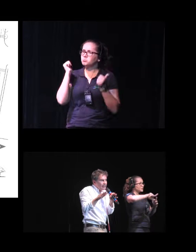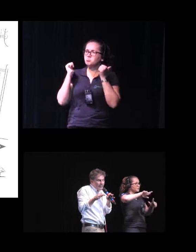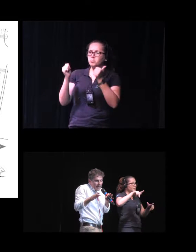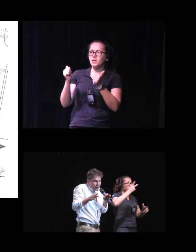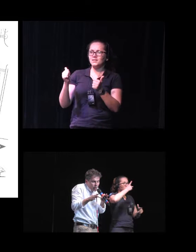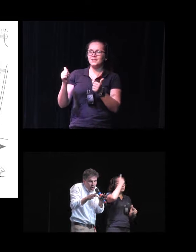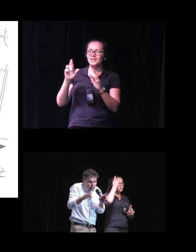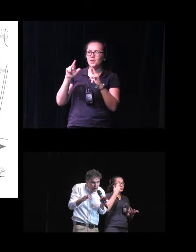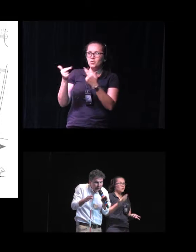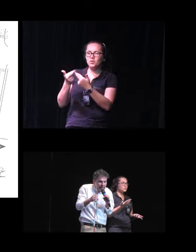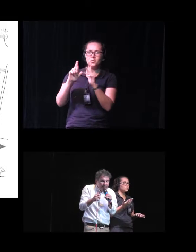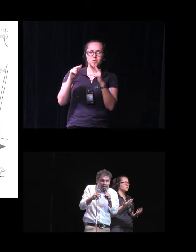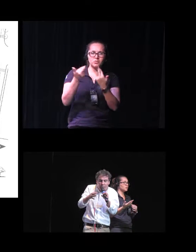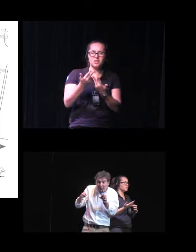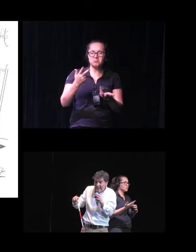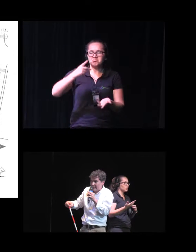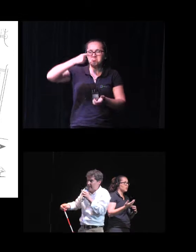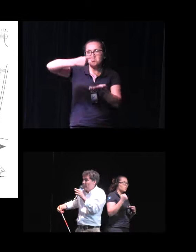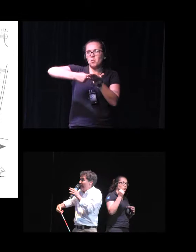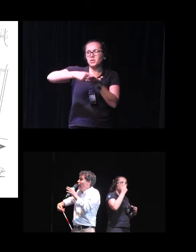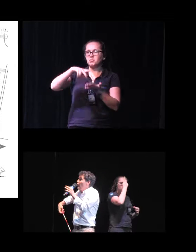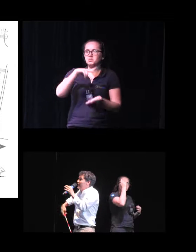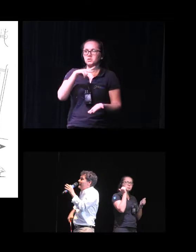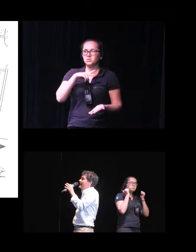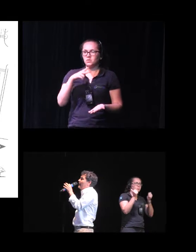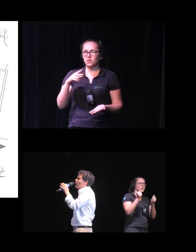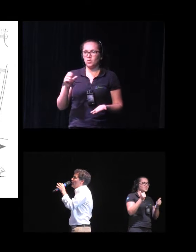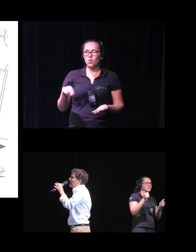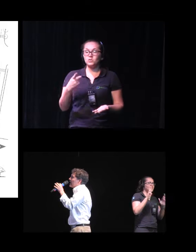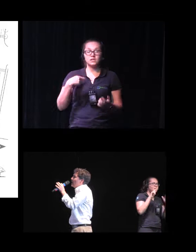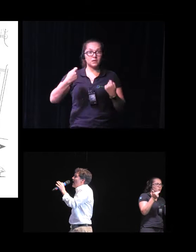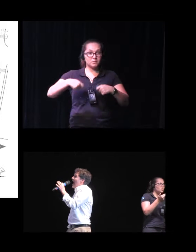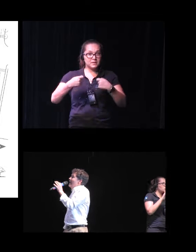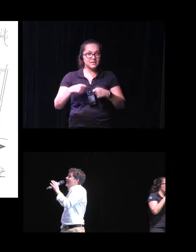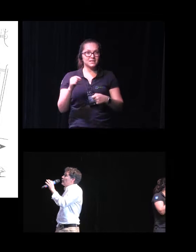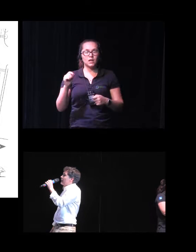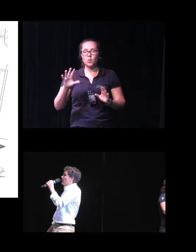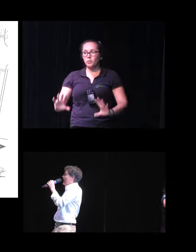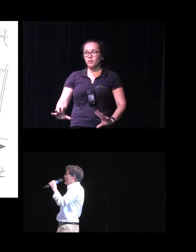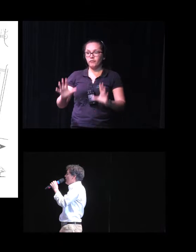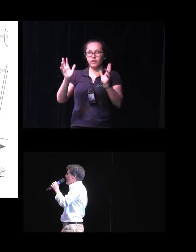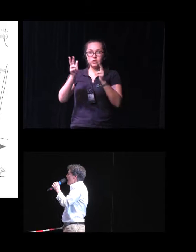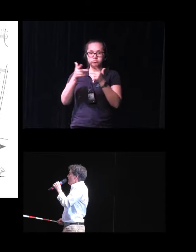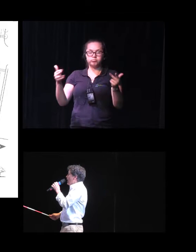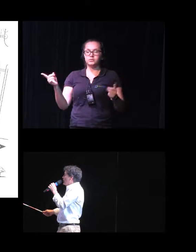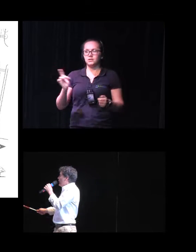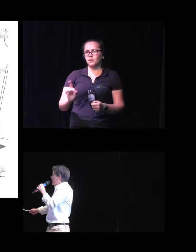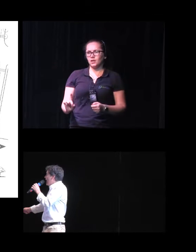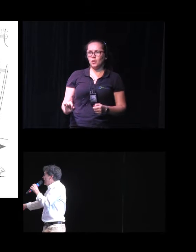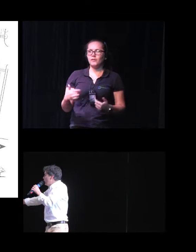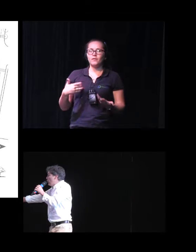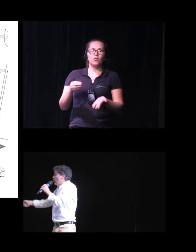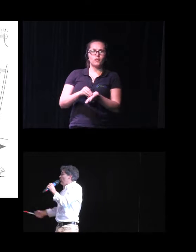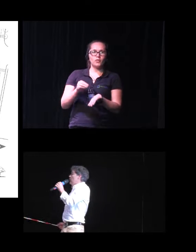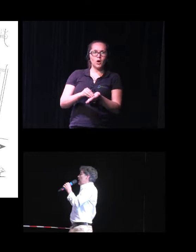poderiam estar muito bem em pequenas reuniões espontâneas. Ou seja, não era necessário nenhum elemento extraordinário,